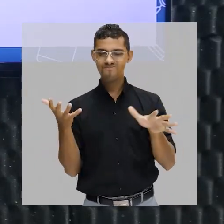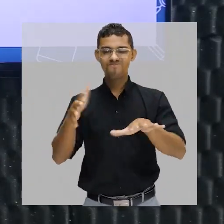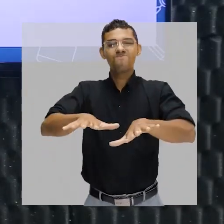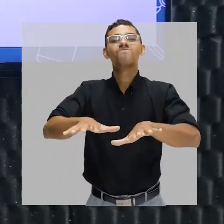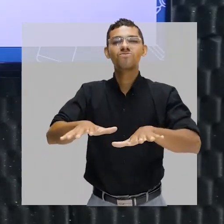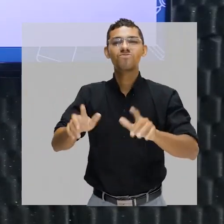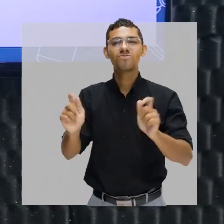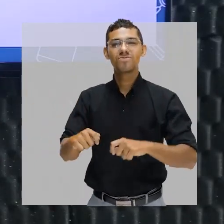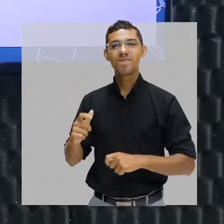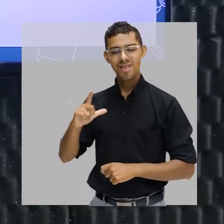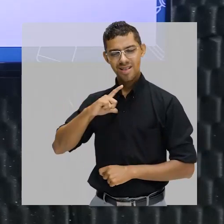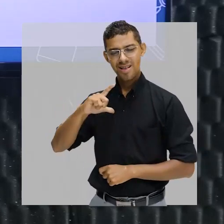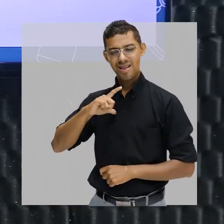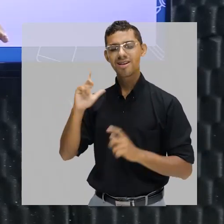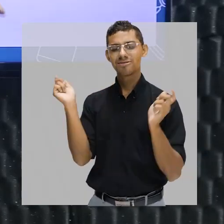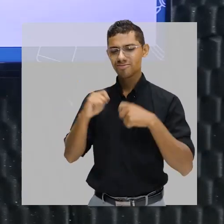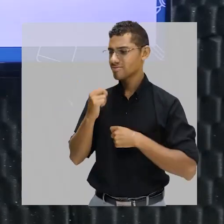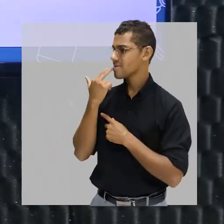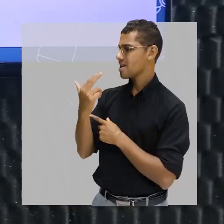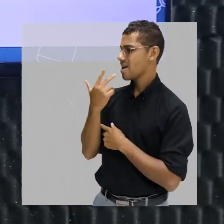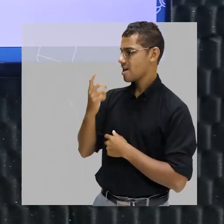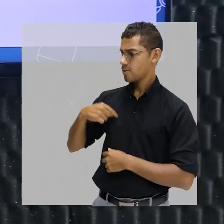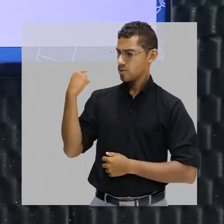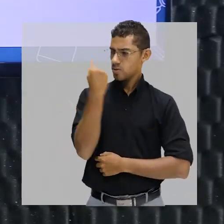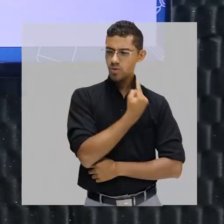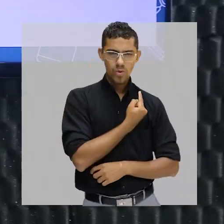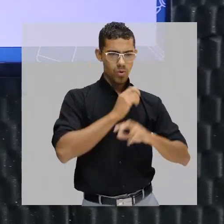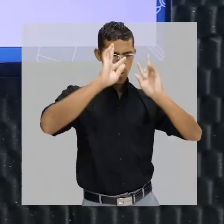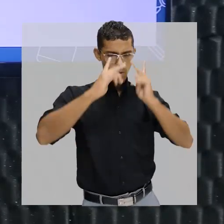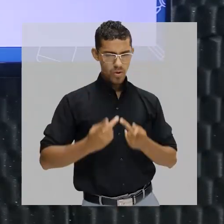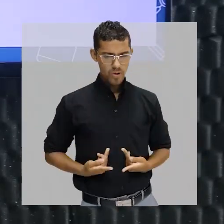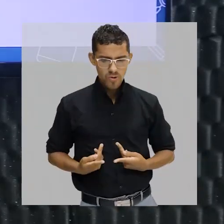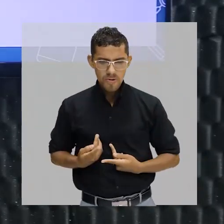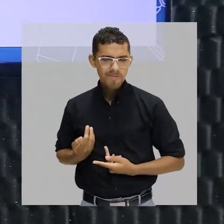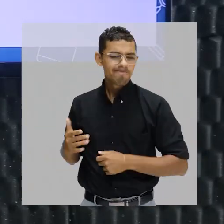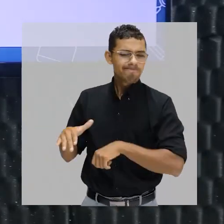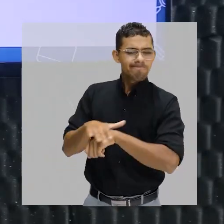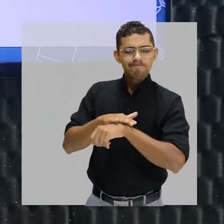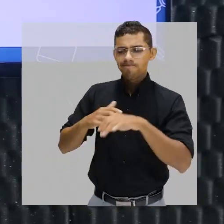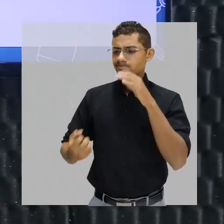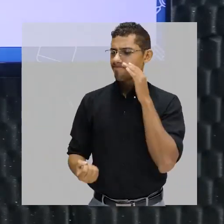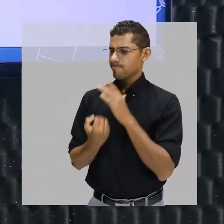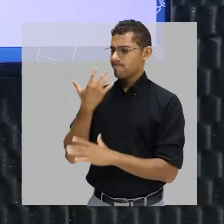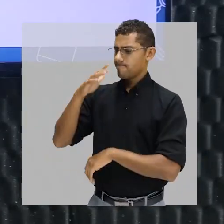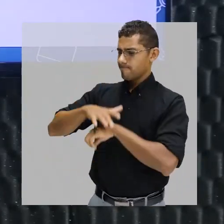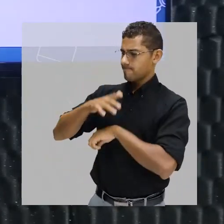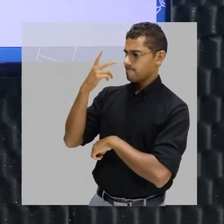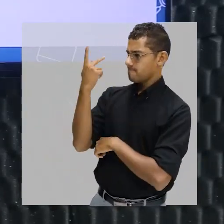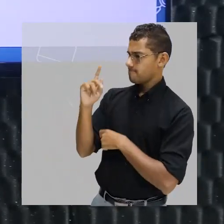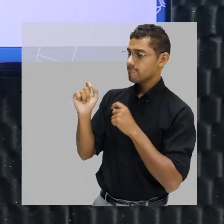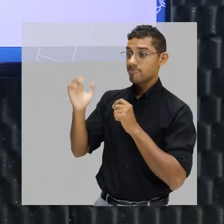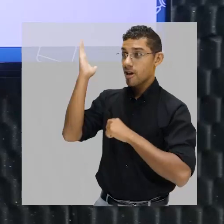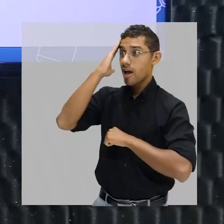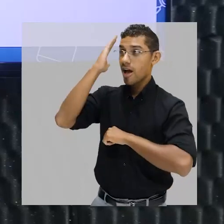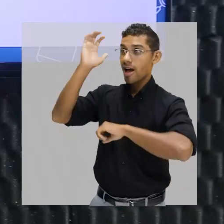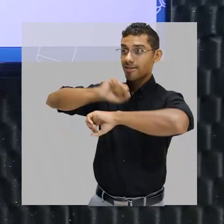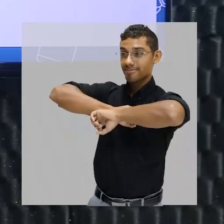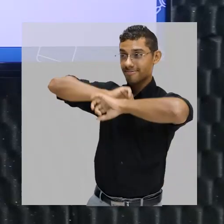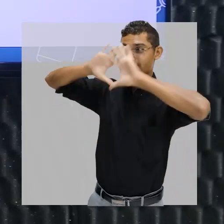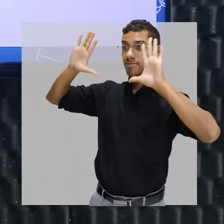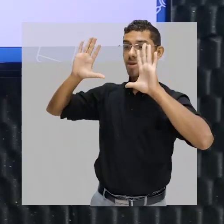nossa capacidade, né? A capacidade que os seres humanos têm para produzir, desenvolver e compreender o que? A